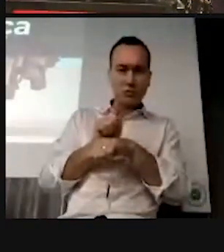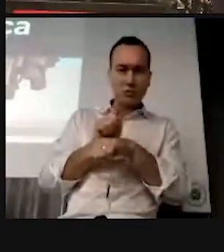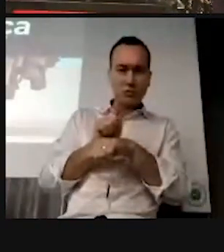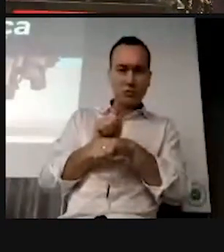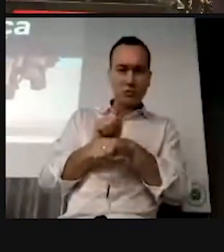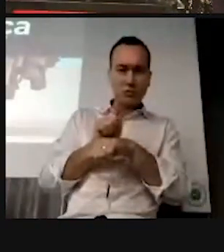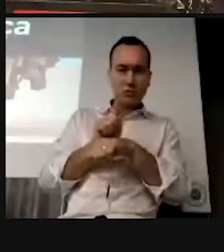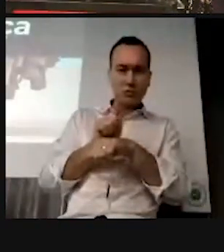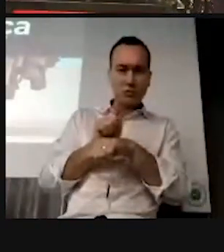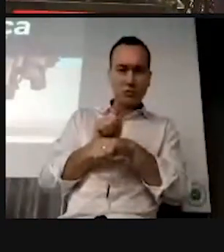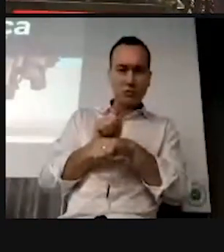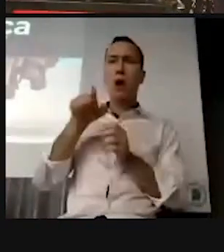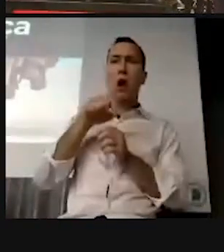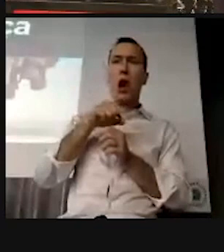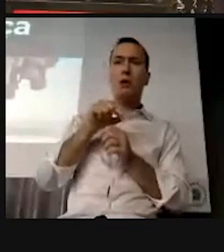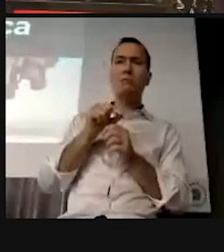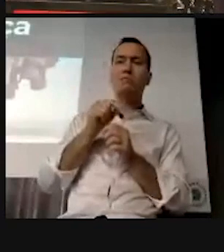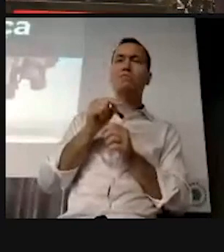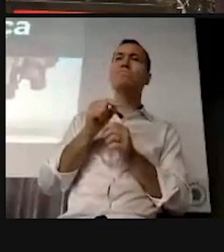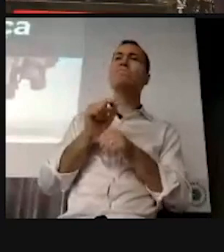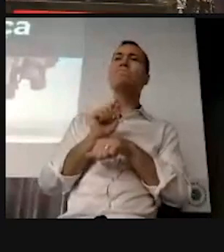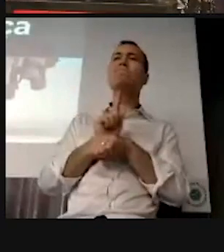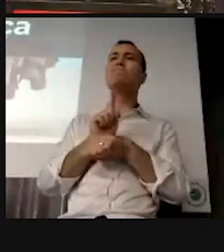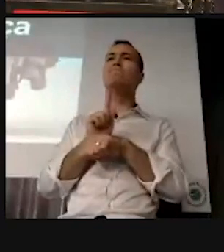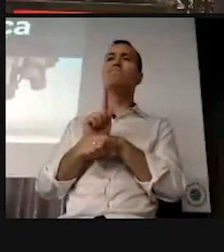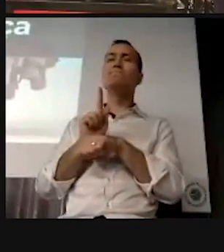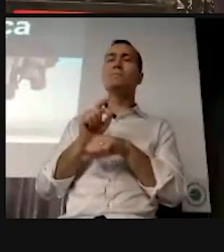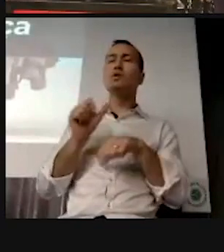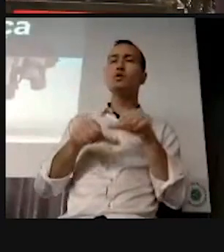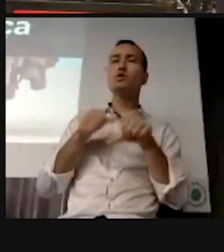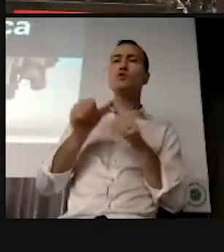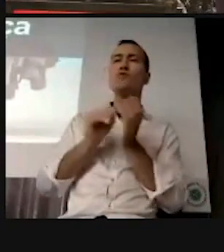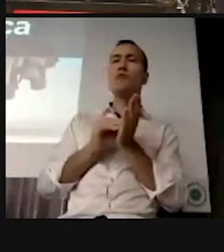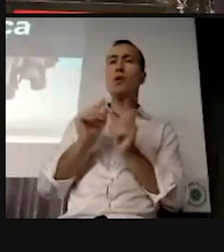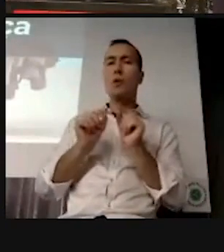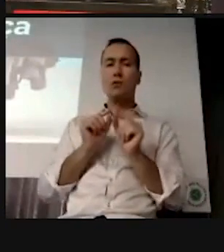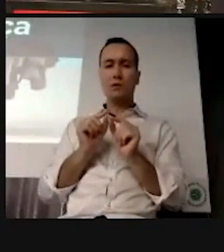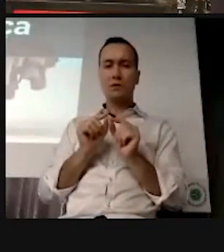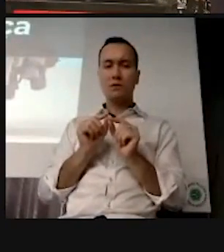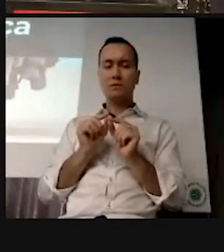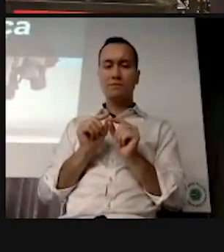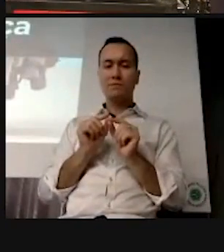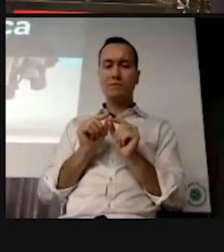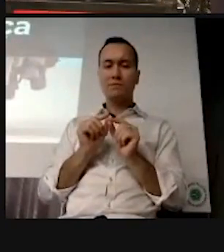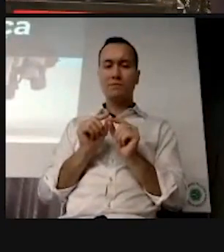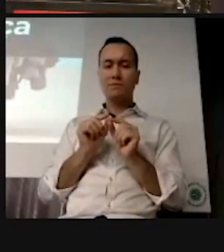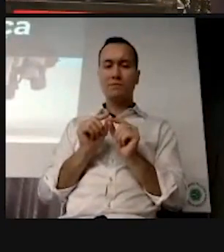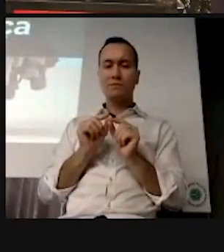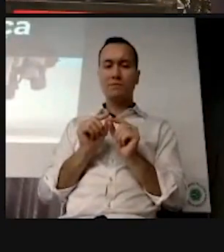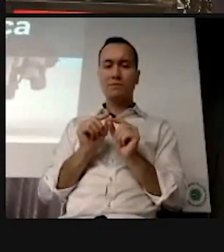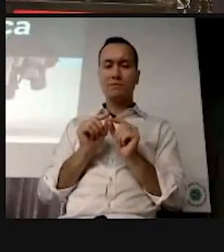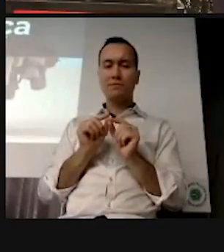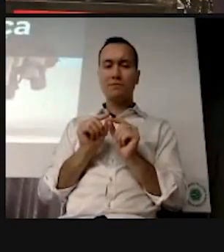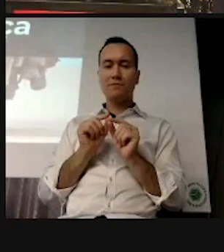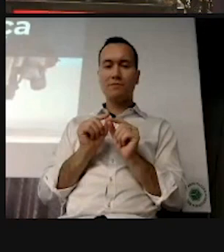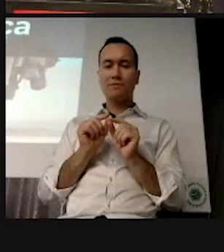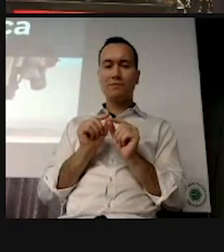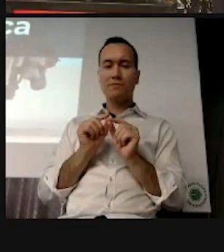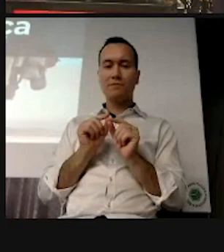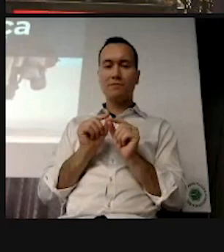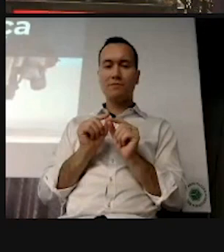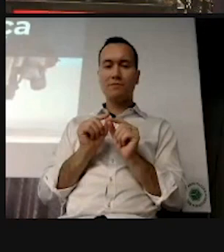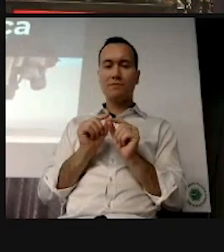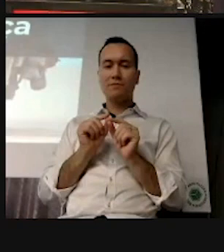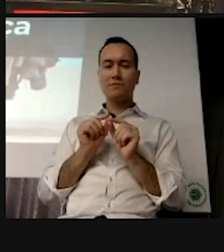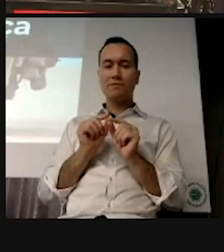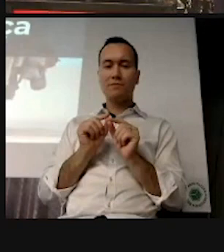verdade? Não olha e no meio do caminho sente falta. Ficou coisa para trás que a gente não tinha olhado. E por último, estrutura organizacional.